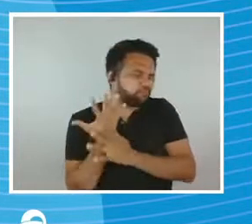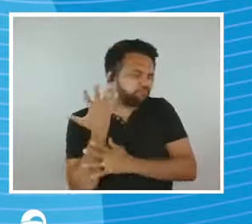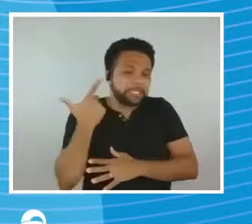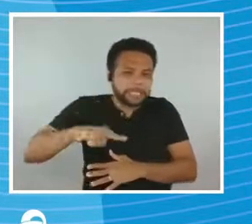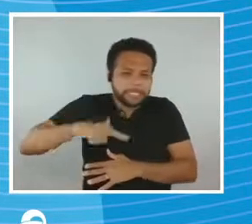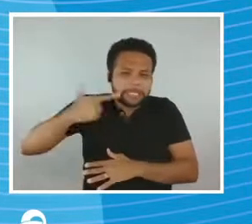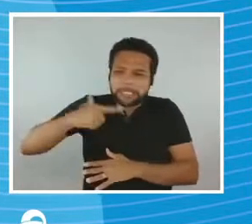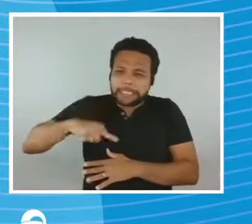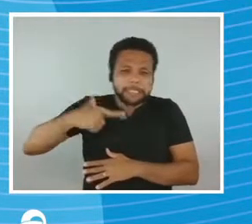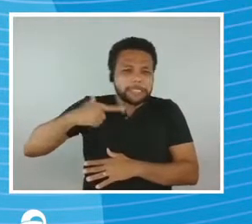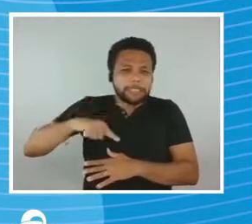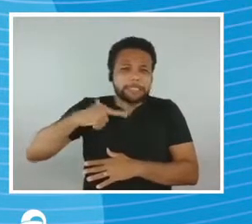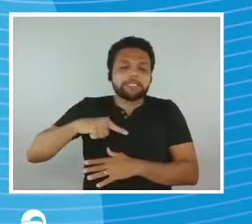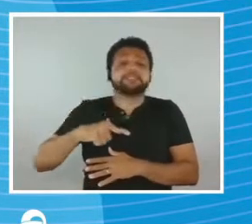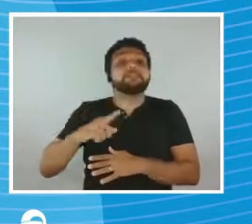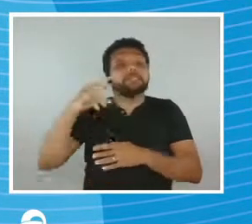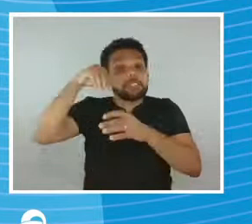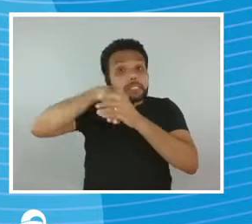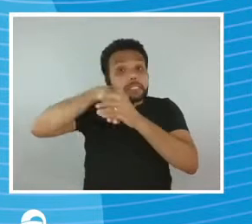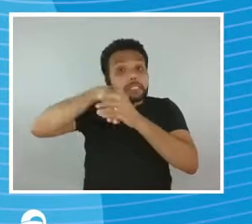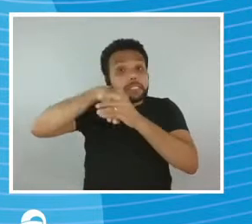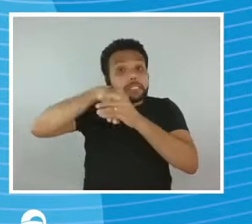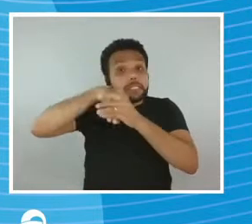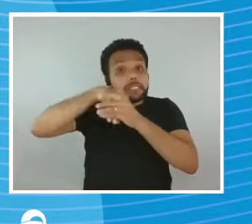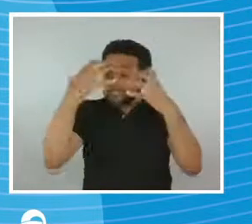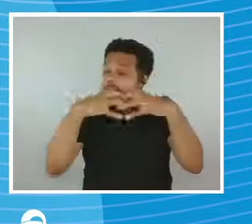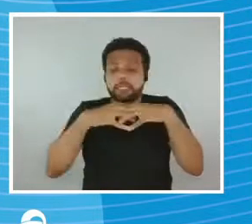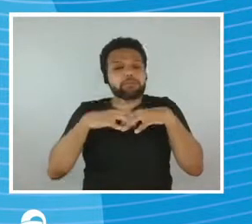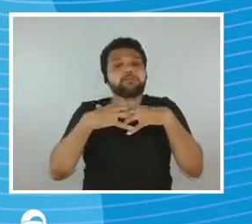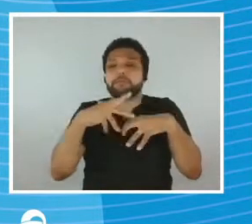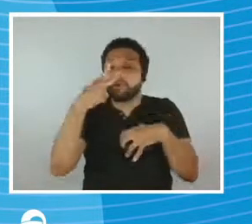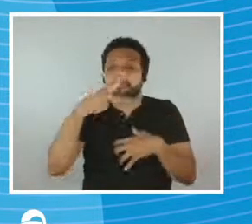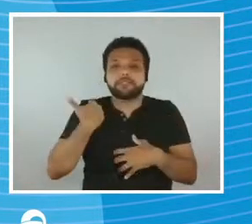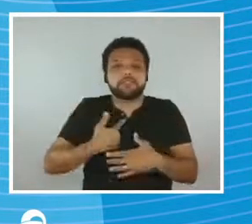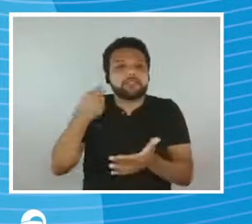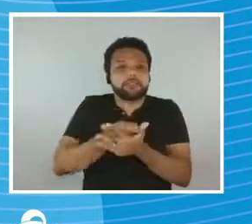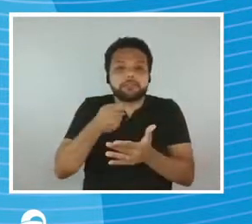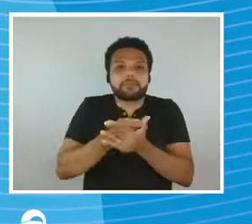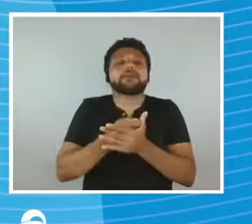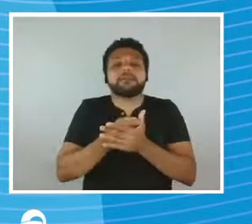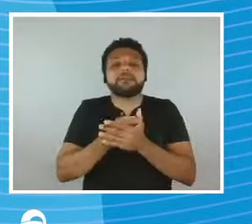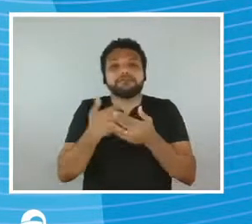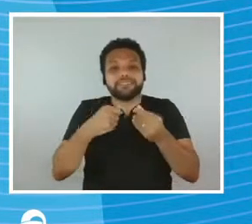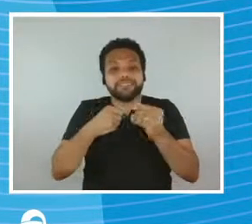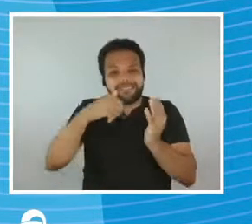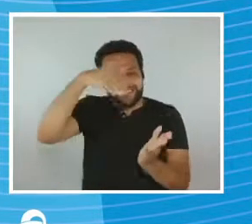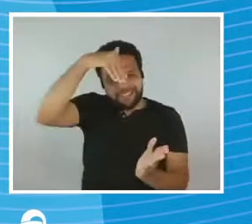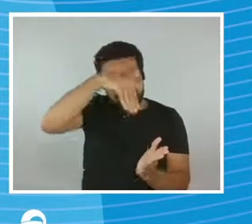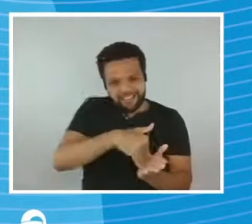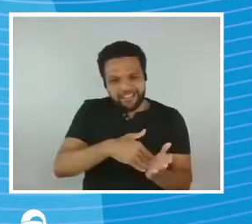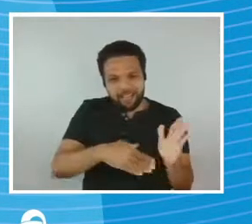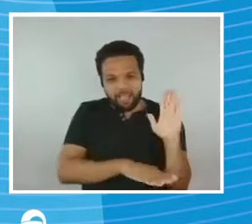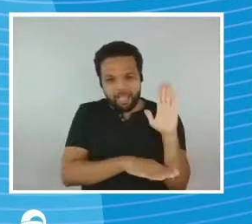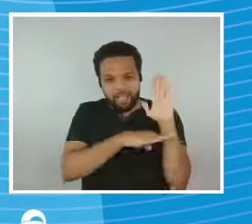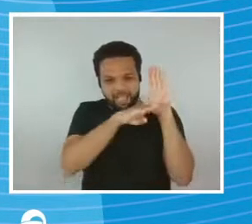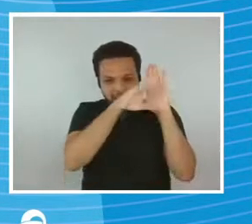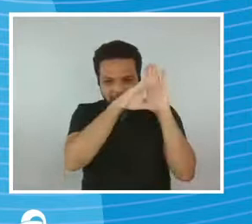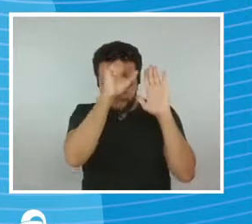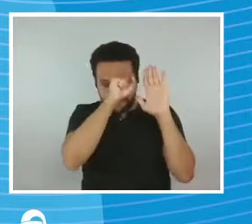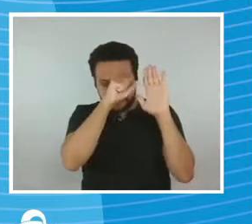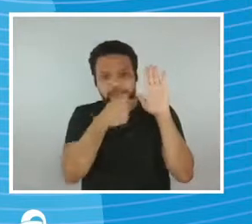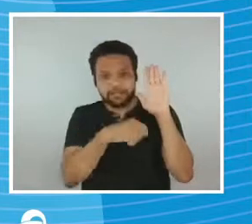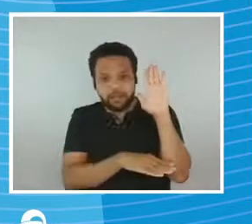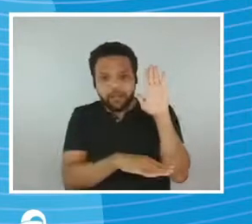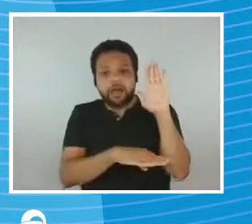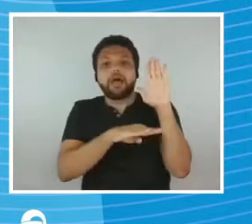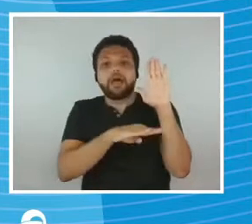é enorme no cérebro humano e nos obriga a ir um pouco mais para cima e tratar da plasticidade das